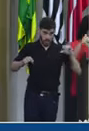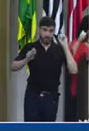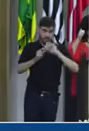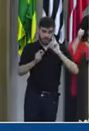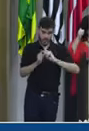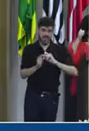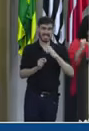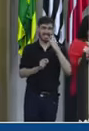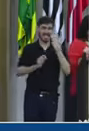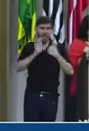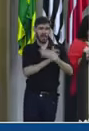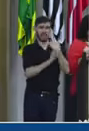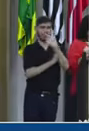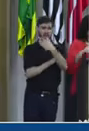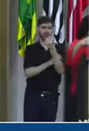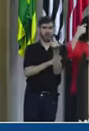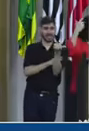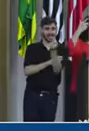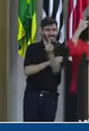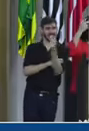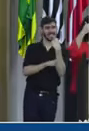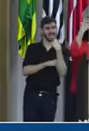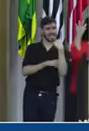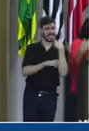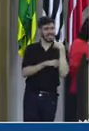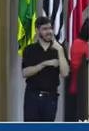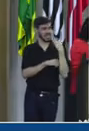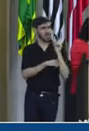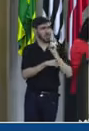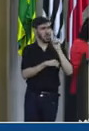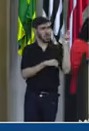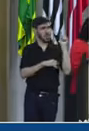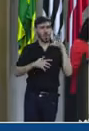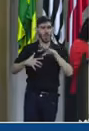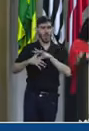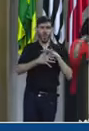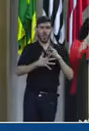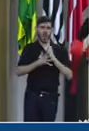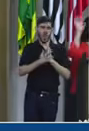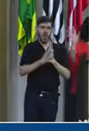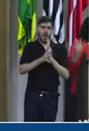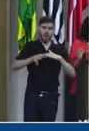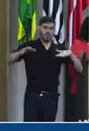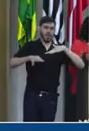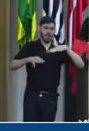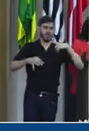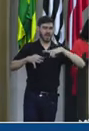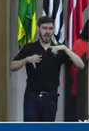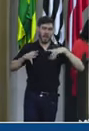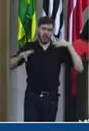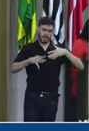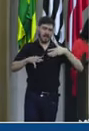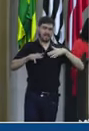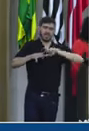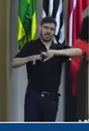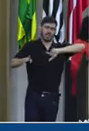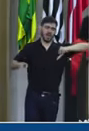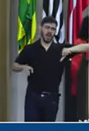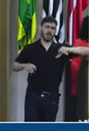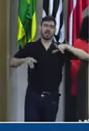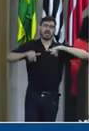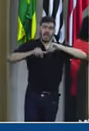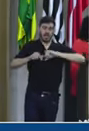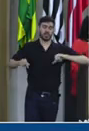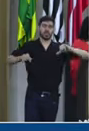fizemos em 2016, quando eu estava lá liderando alguns movimentos, eu participo de um monte de movimento no Brasil, tem uma